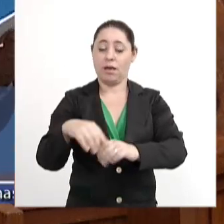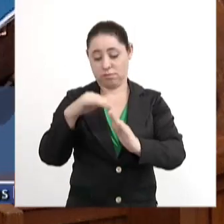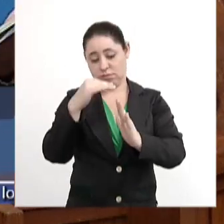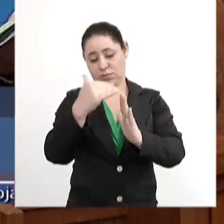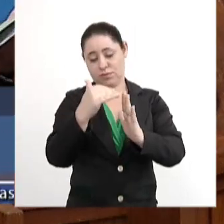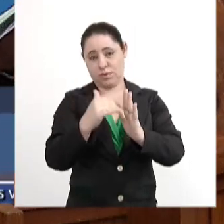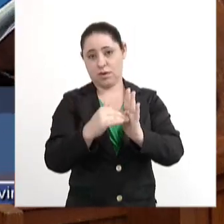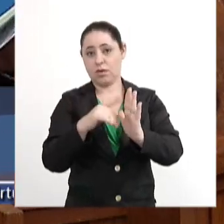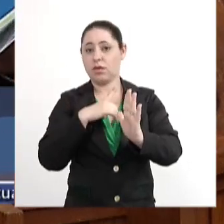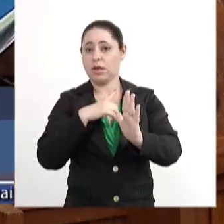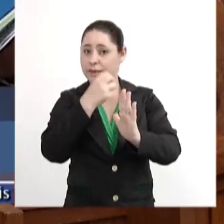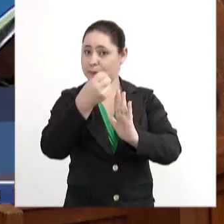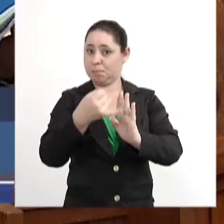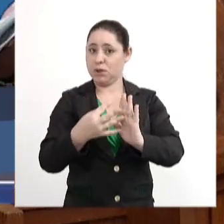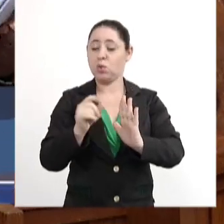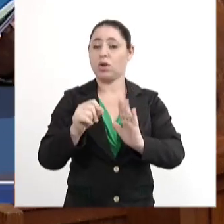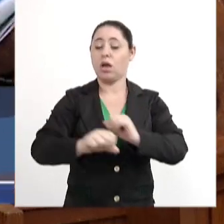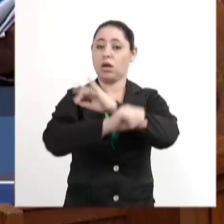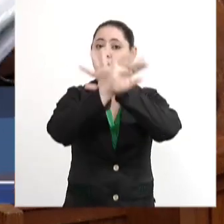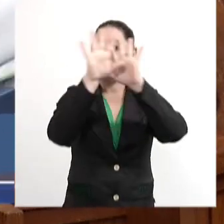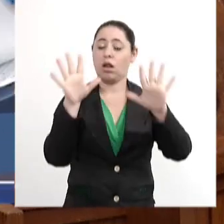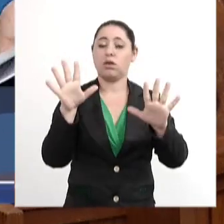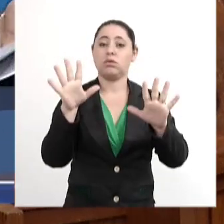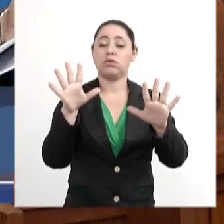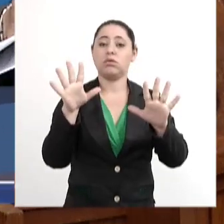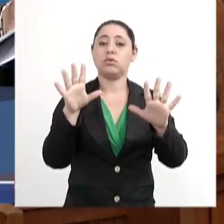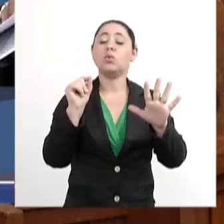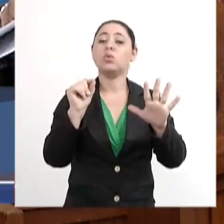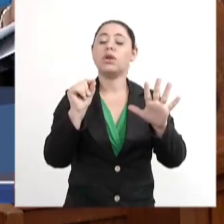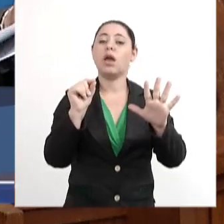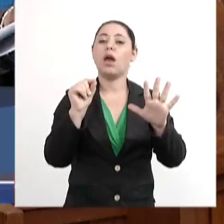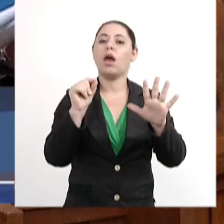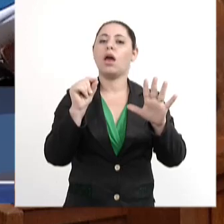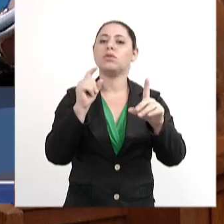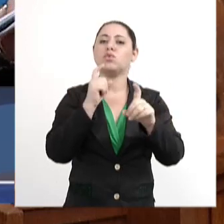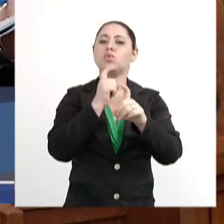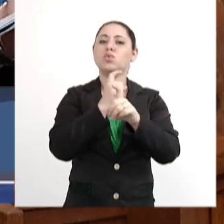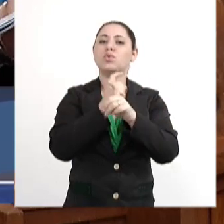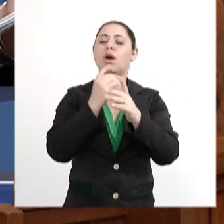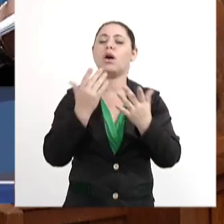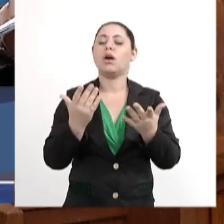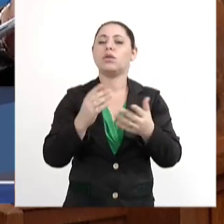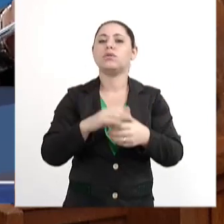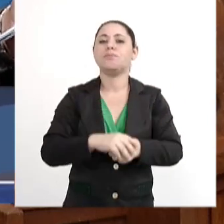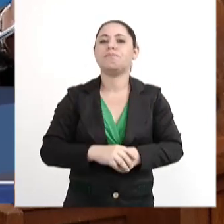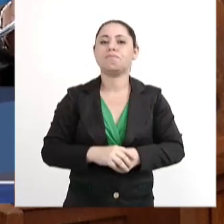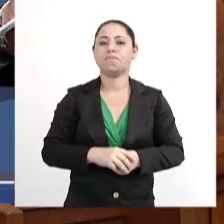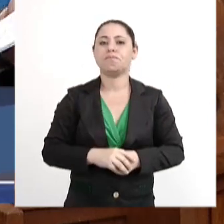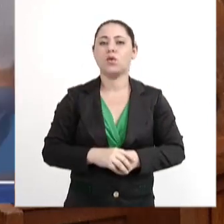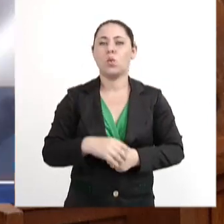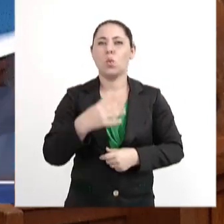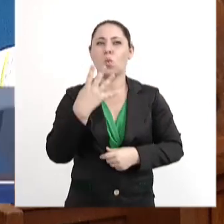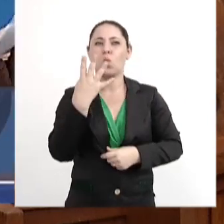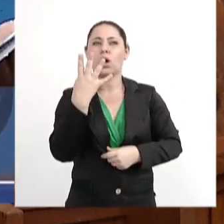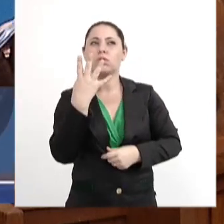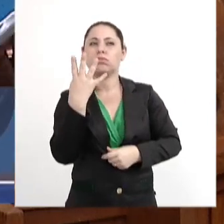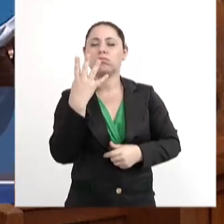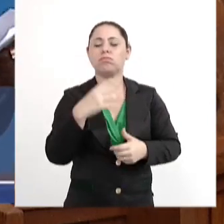elenca de forma clara, lá no artigo